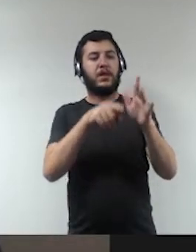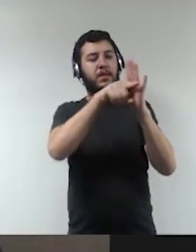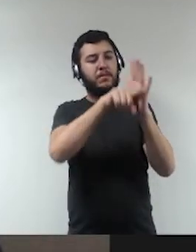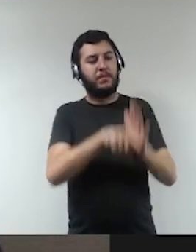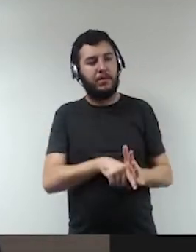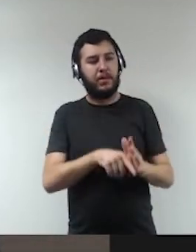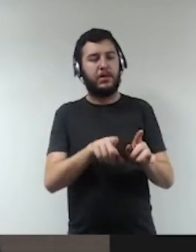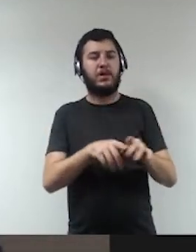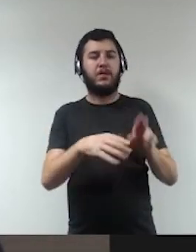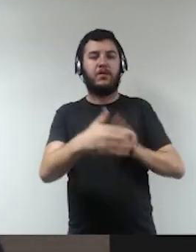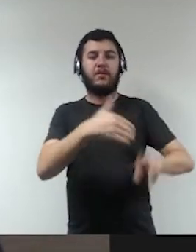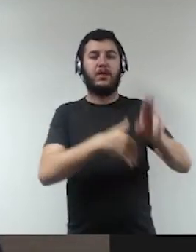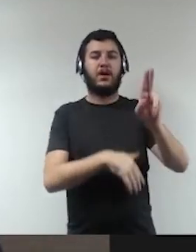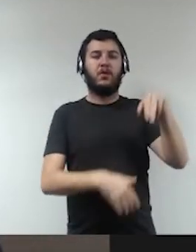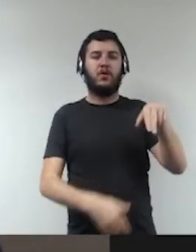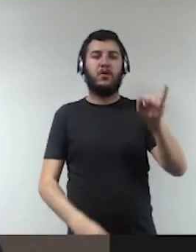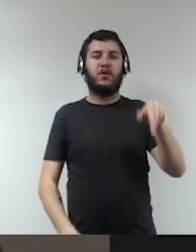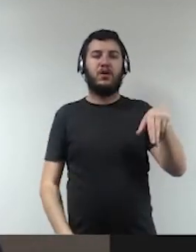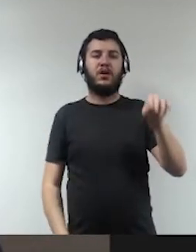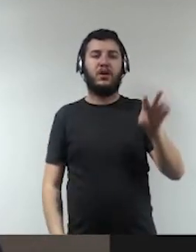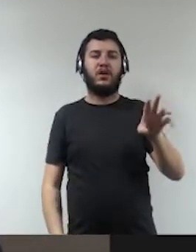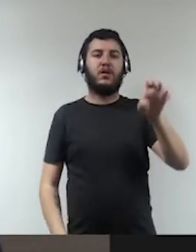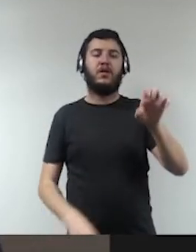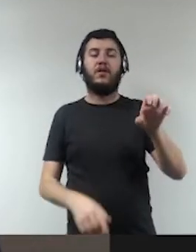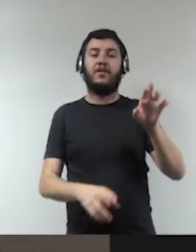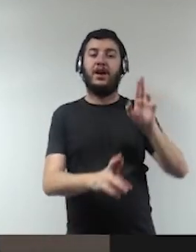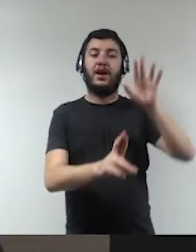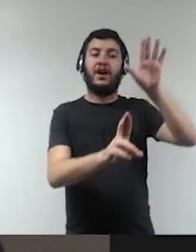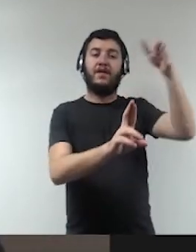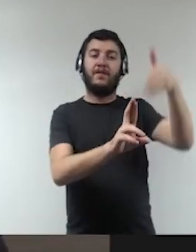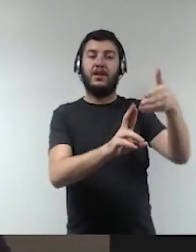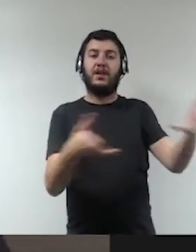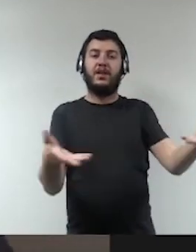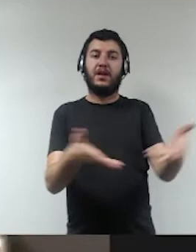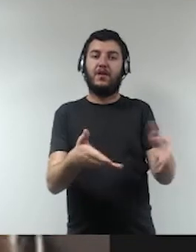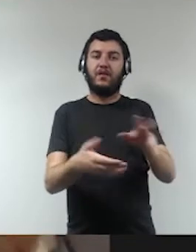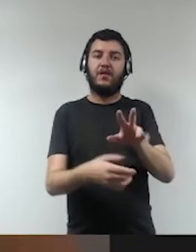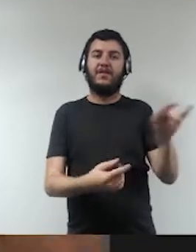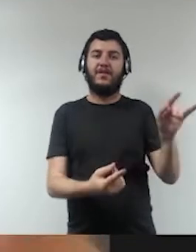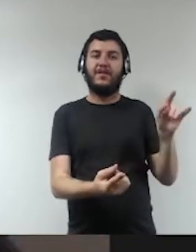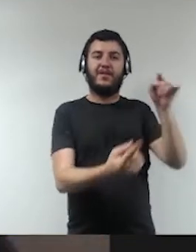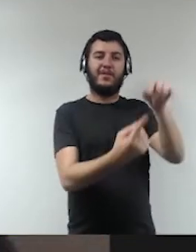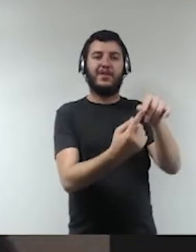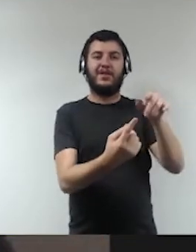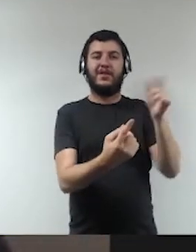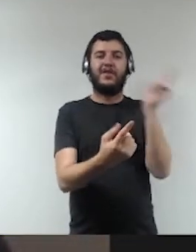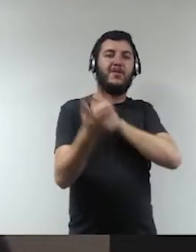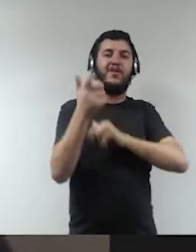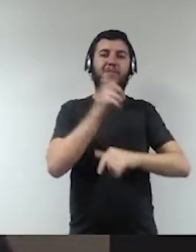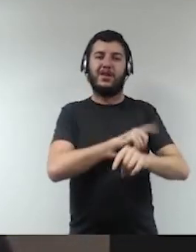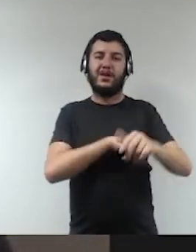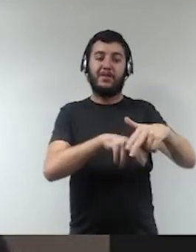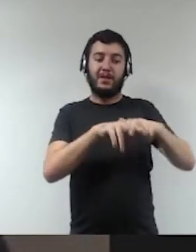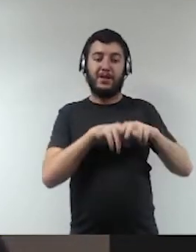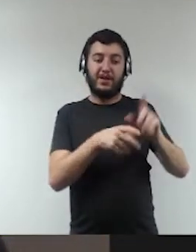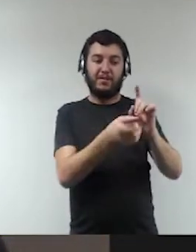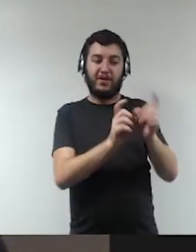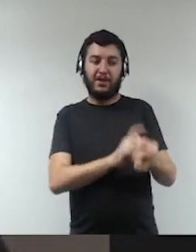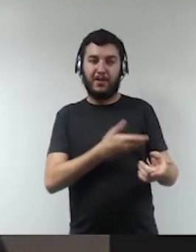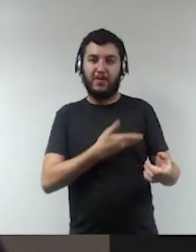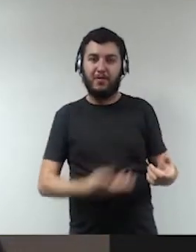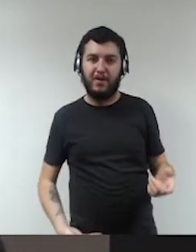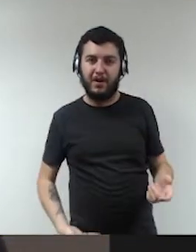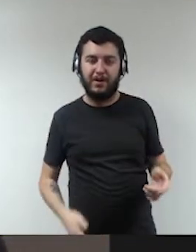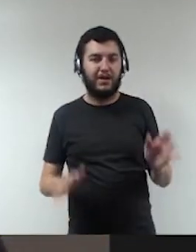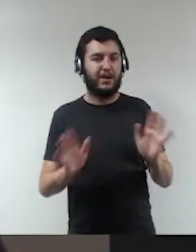uma referência e um objetivo a ser alcançado não só pela administração pública,